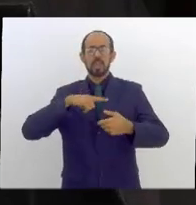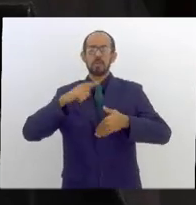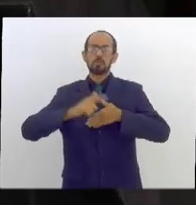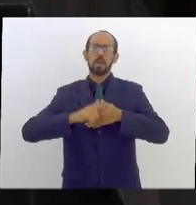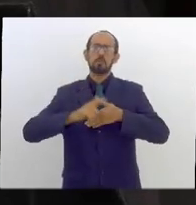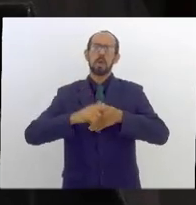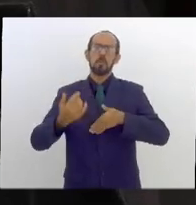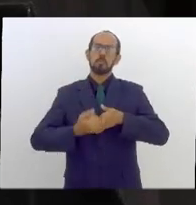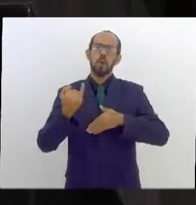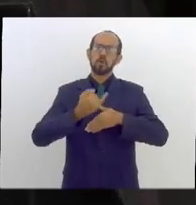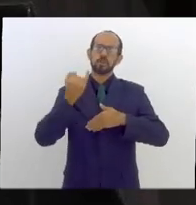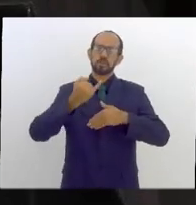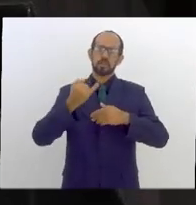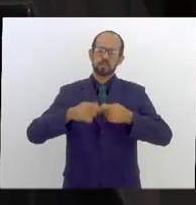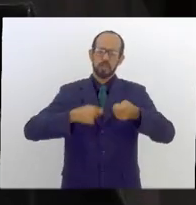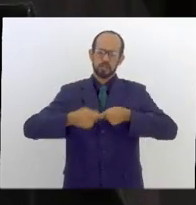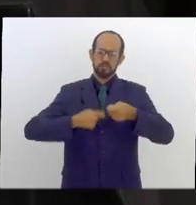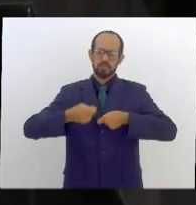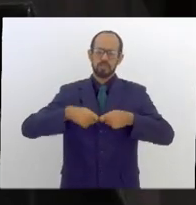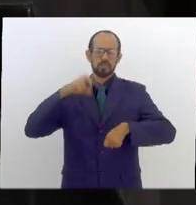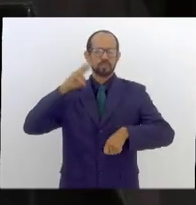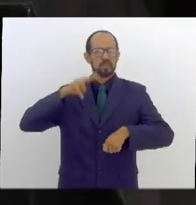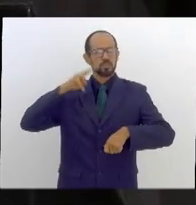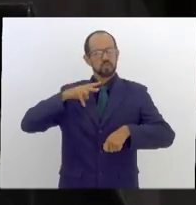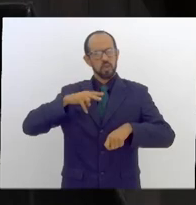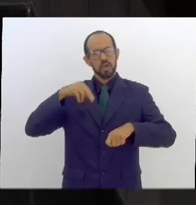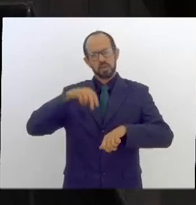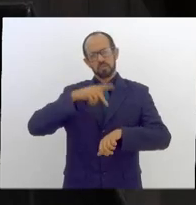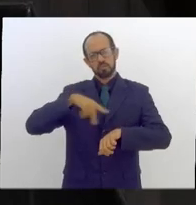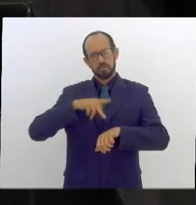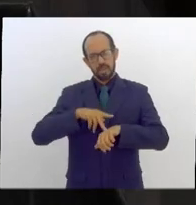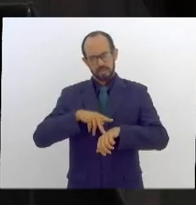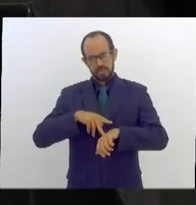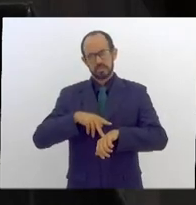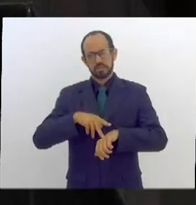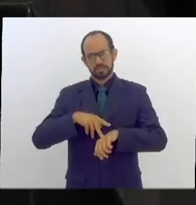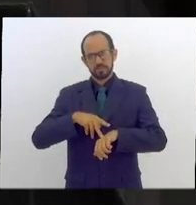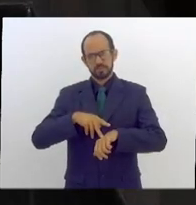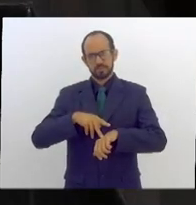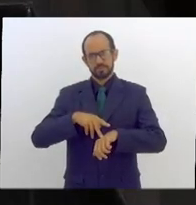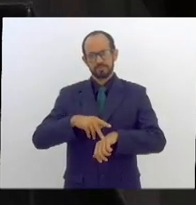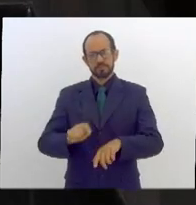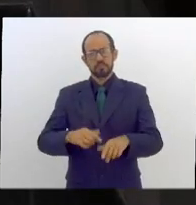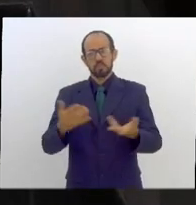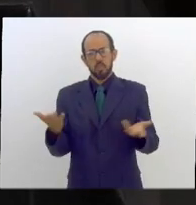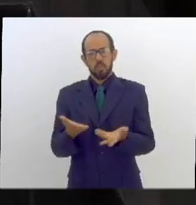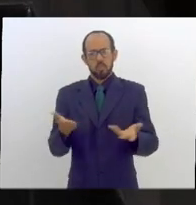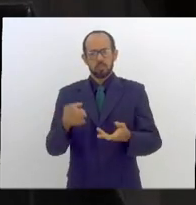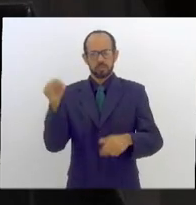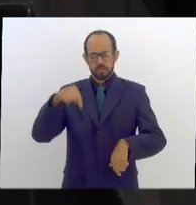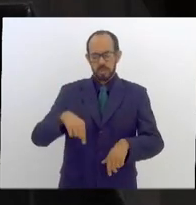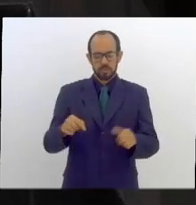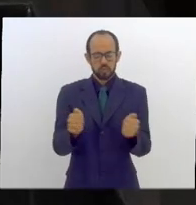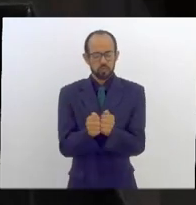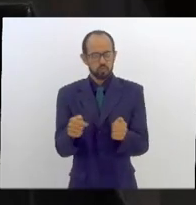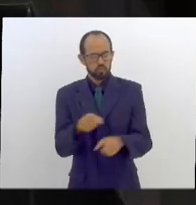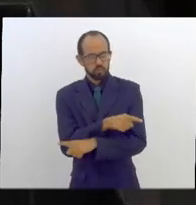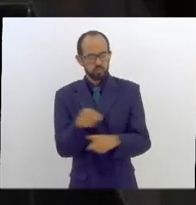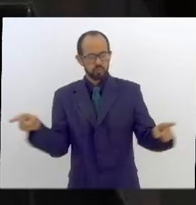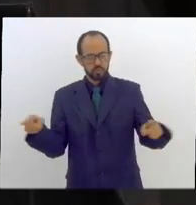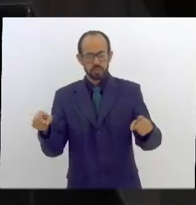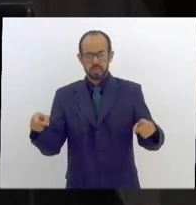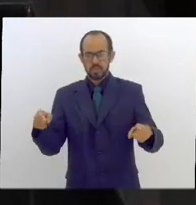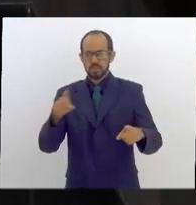fundamental na condução da história do nosso país, do nosso Brasil. E hoje estar aqui com vocês nessa